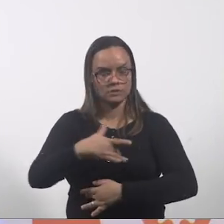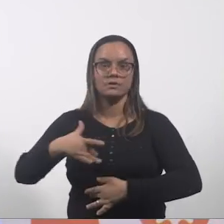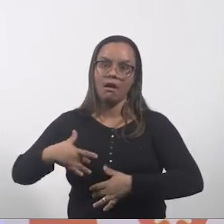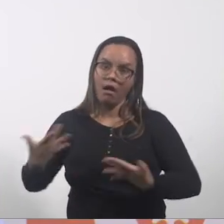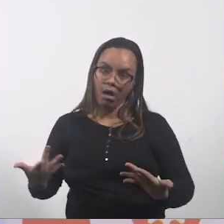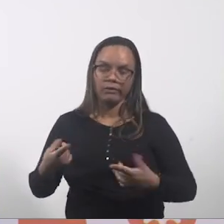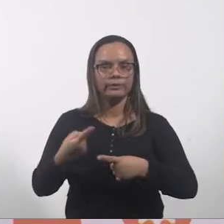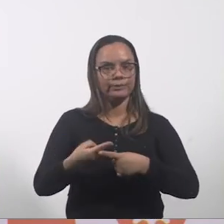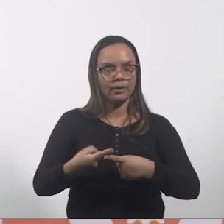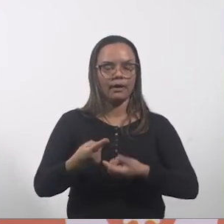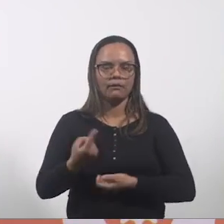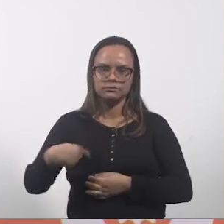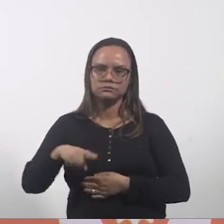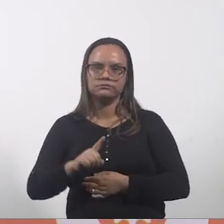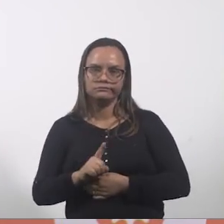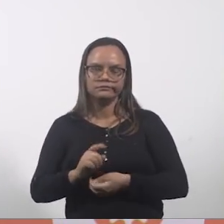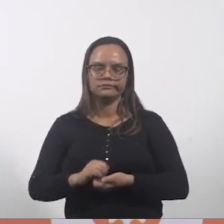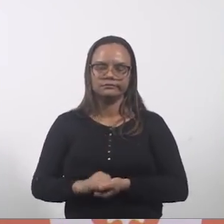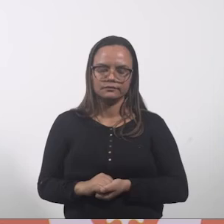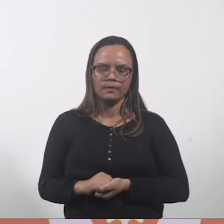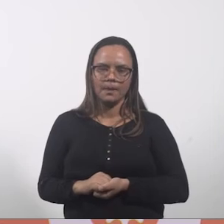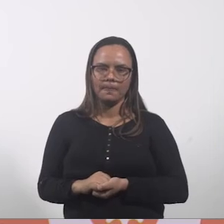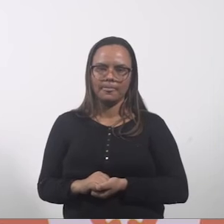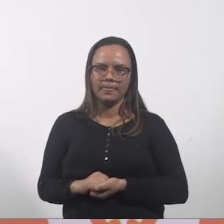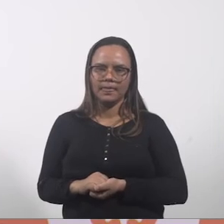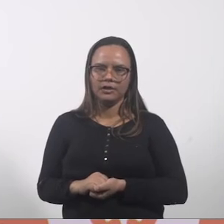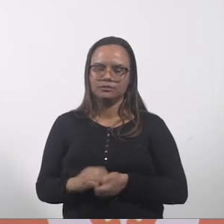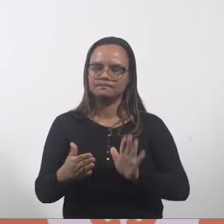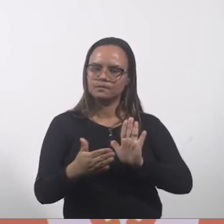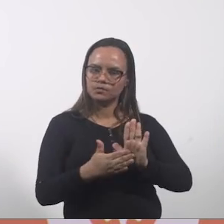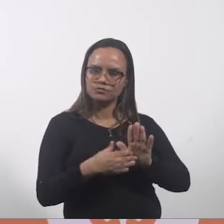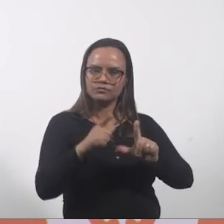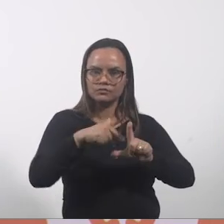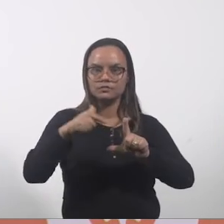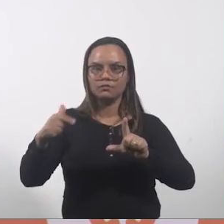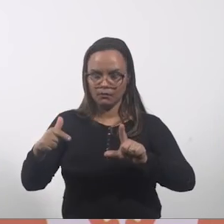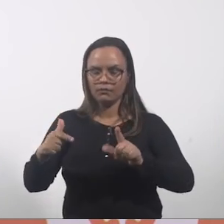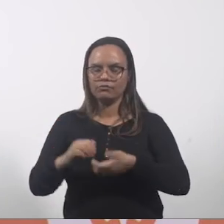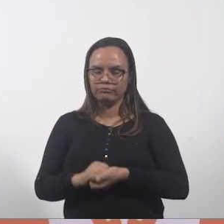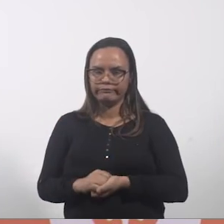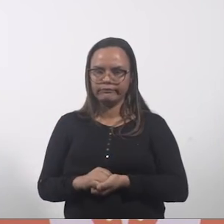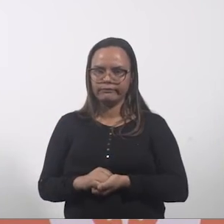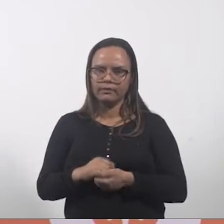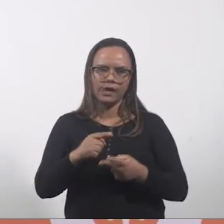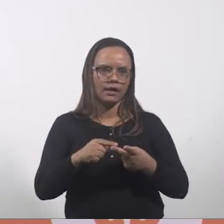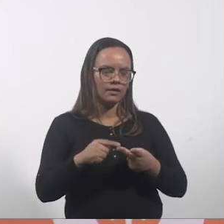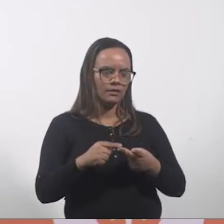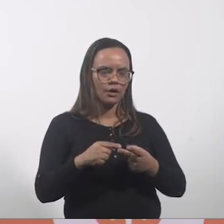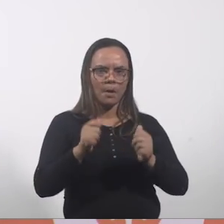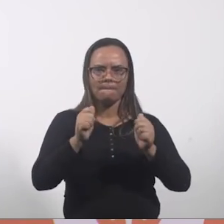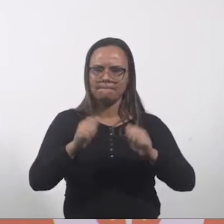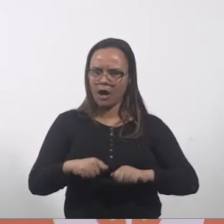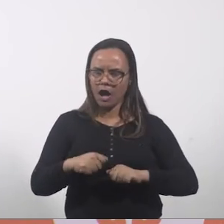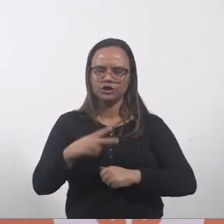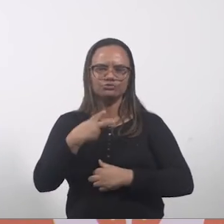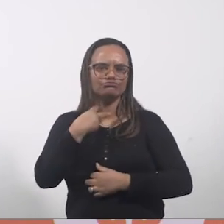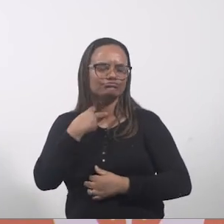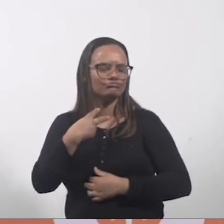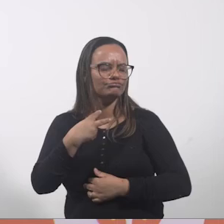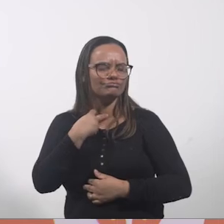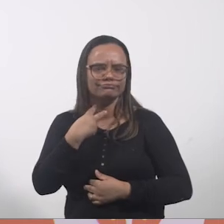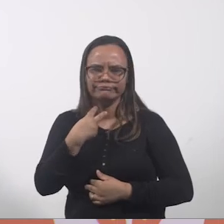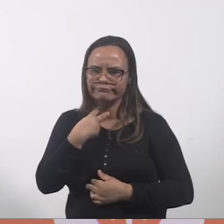até porque os instrutivos, eles vão ser emitidos, e segundo, a gente não pode avançar em